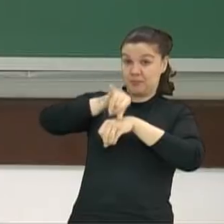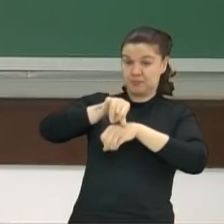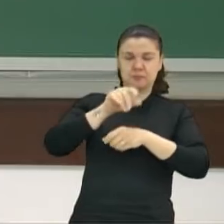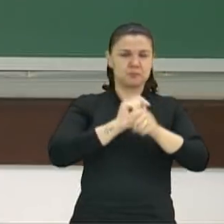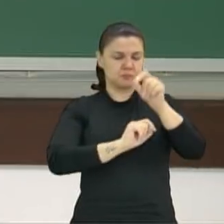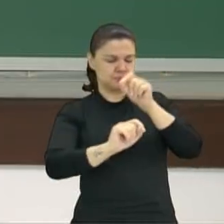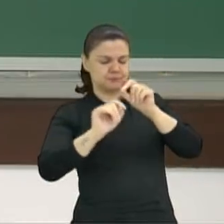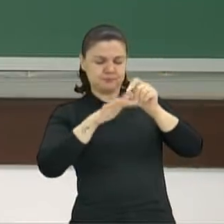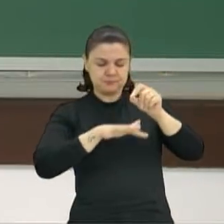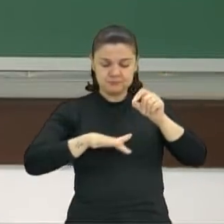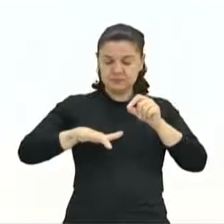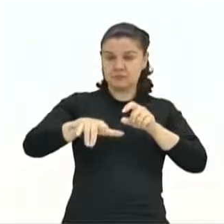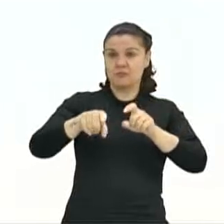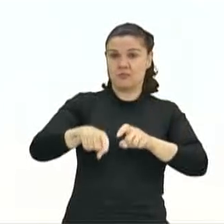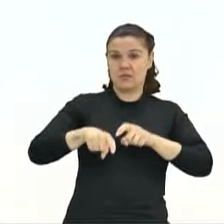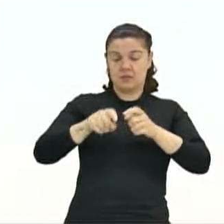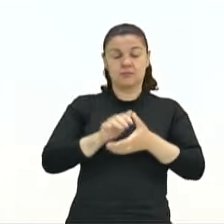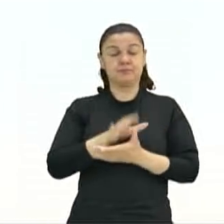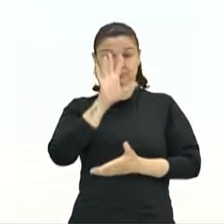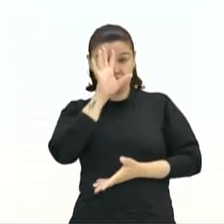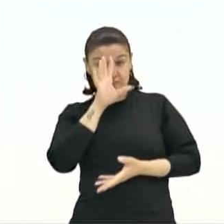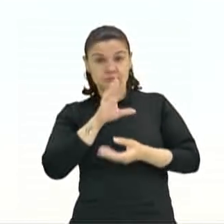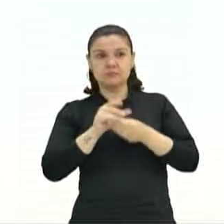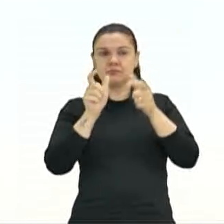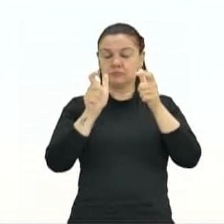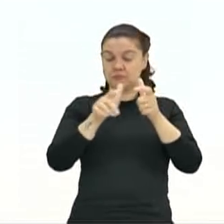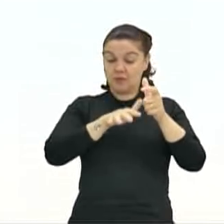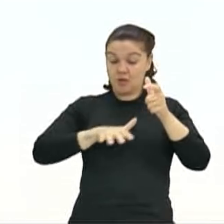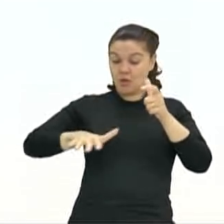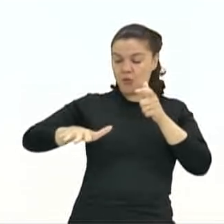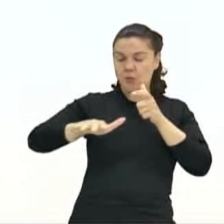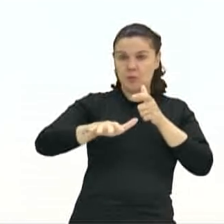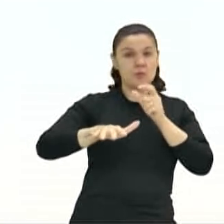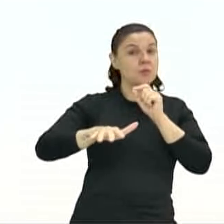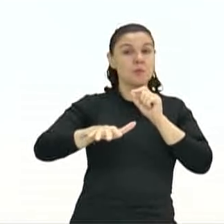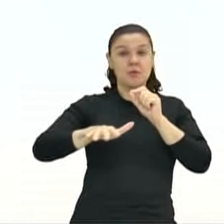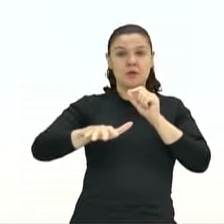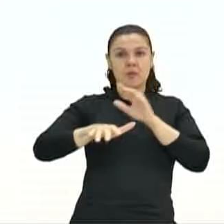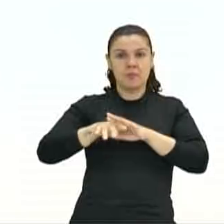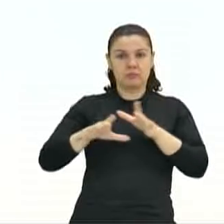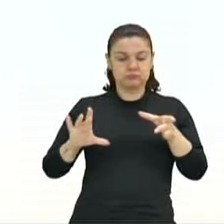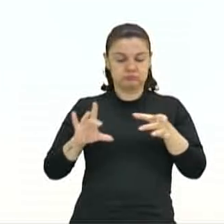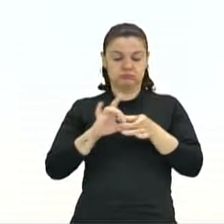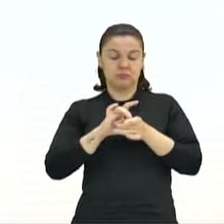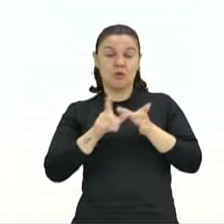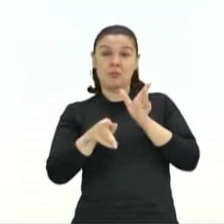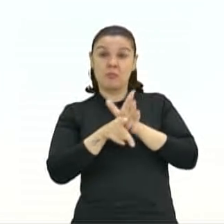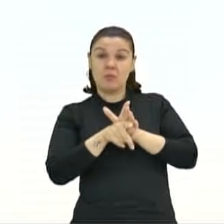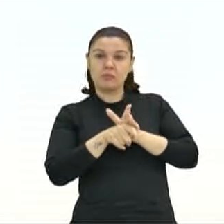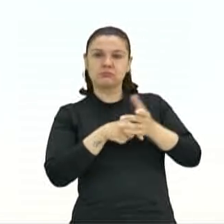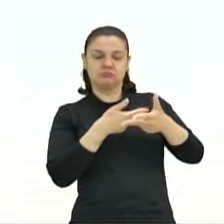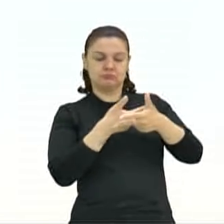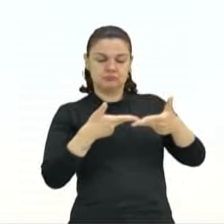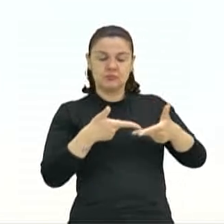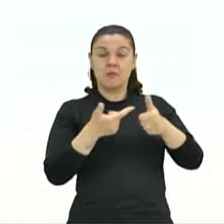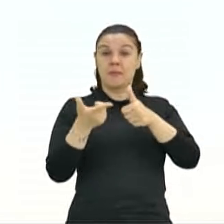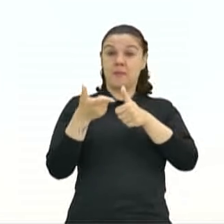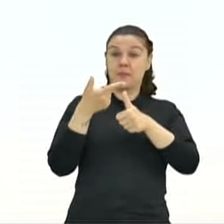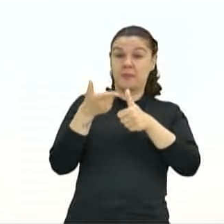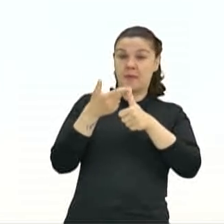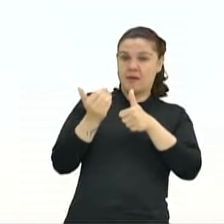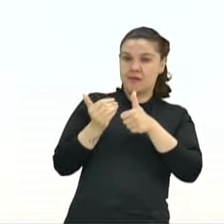espaço rural? Ele pode ser entendido como espaço que ocorre um conjunto de atividades primárias. Lembram da